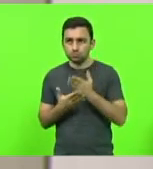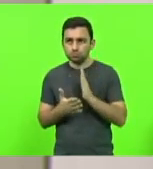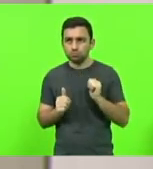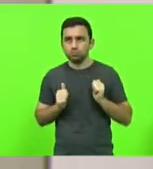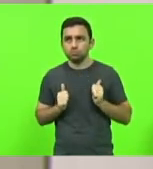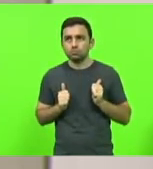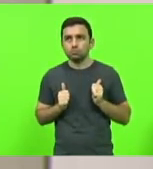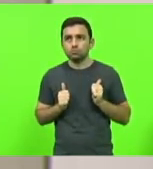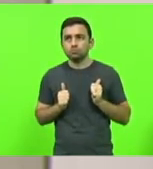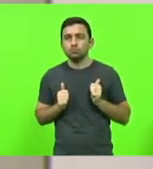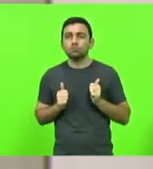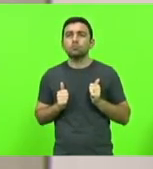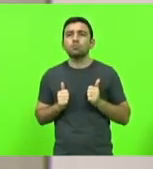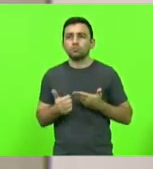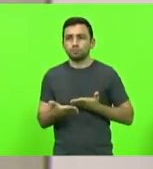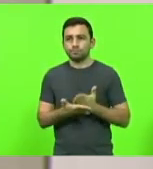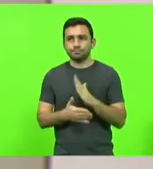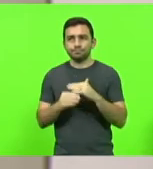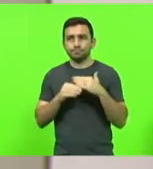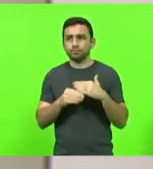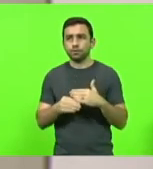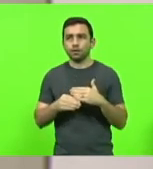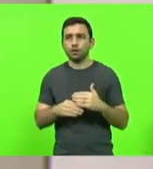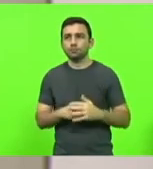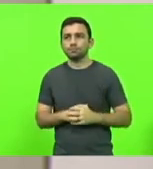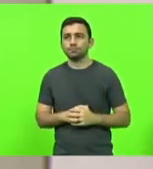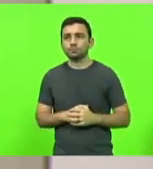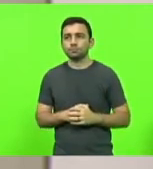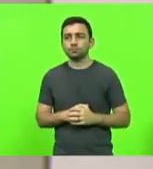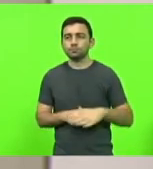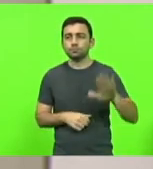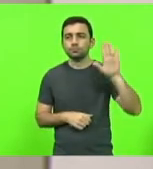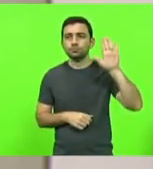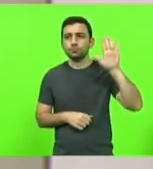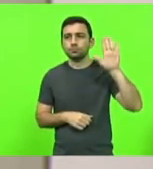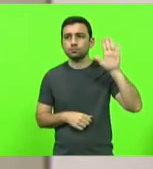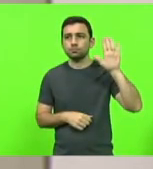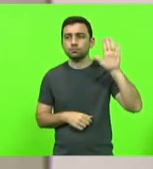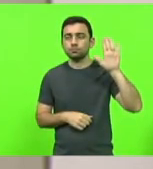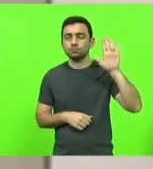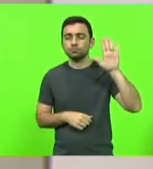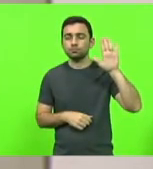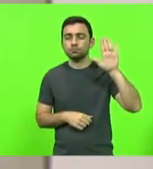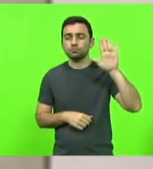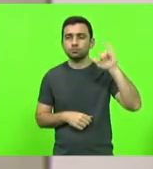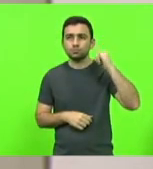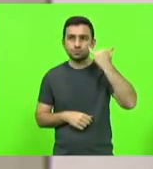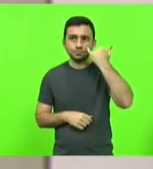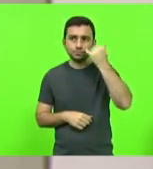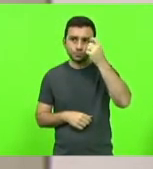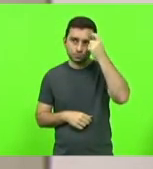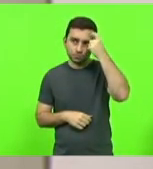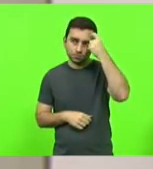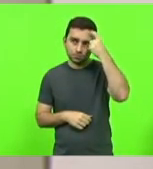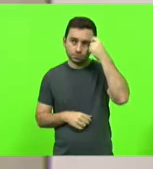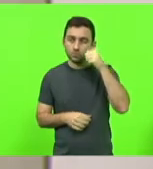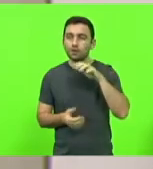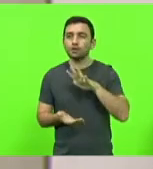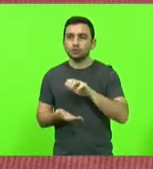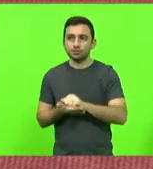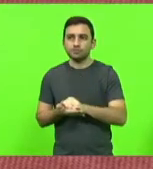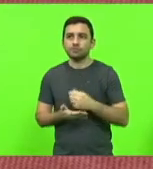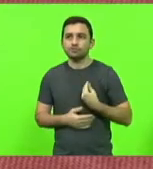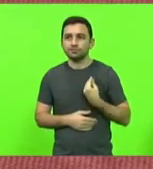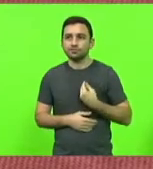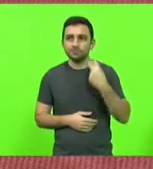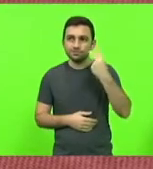encontram. Aprovado por unanimidade. Pela ordem, presidente. Pela ordem, deputado Jessé Lopes. Só para registrar a presença do